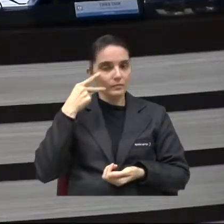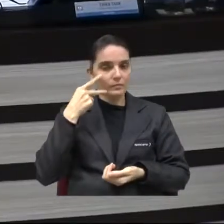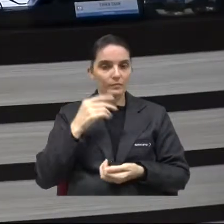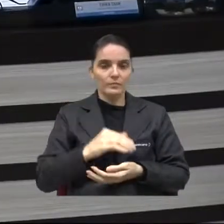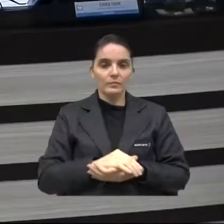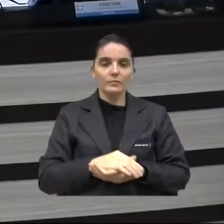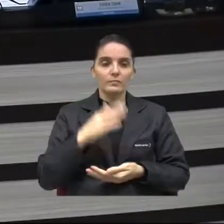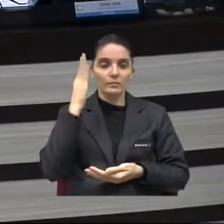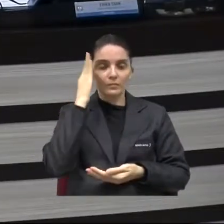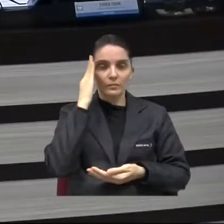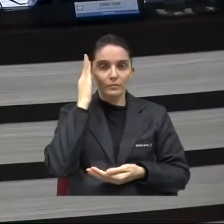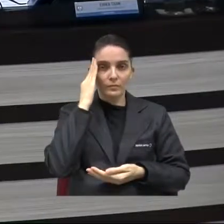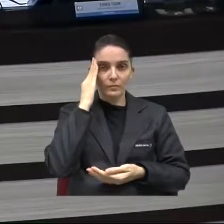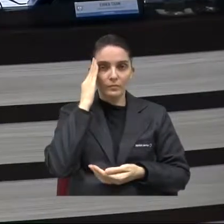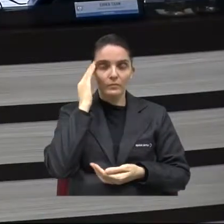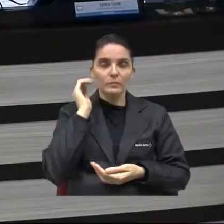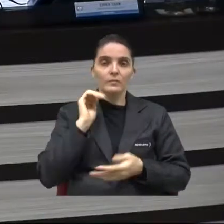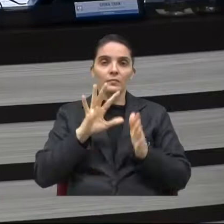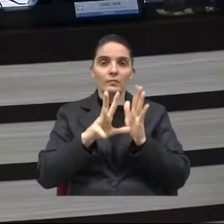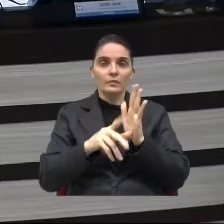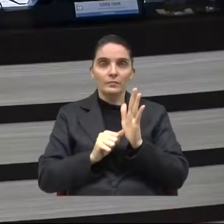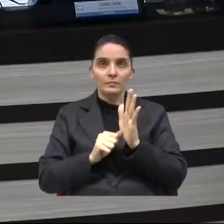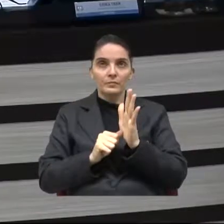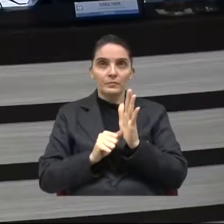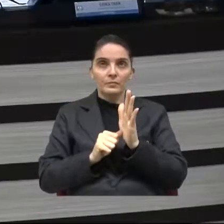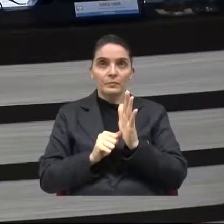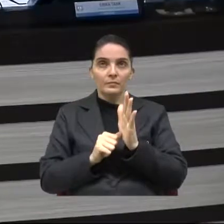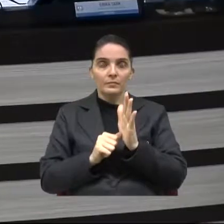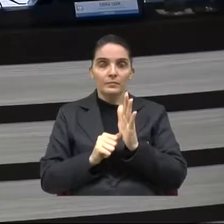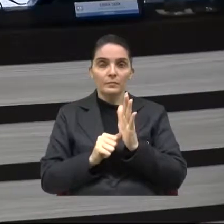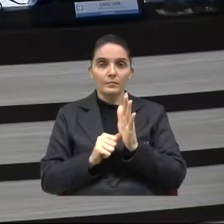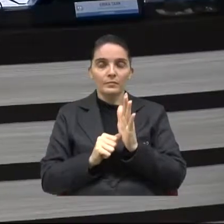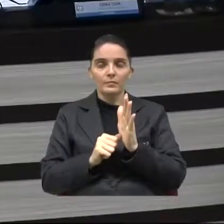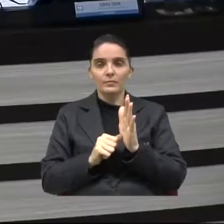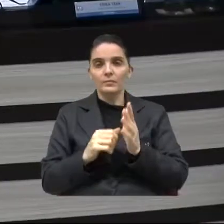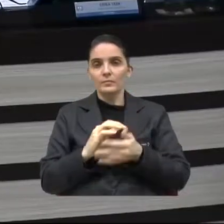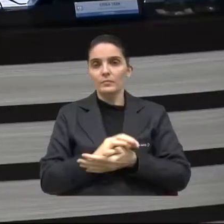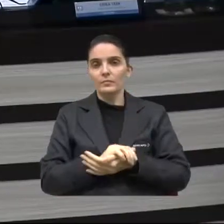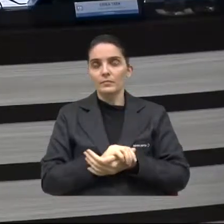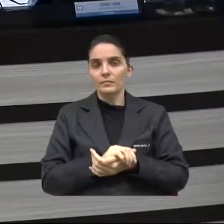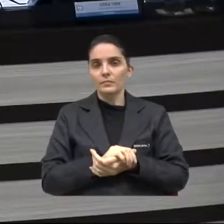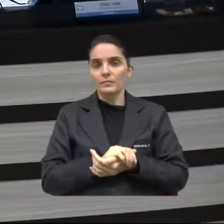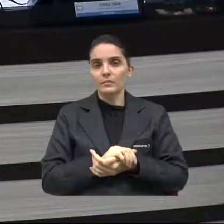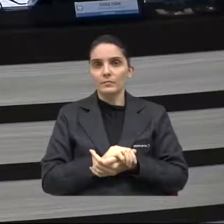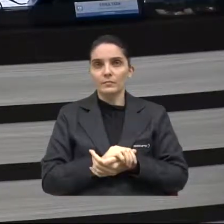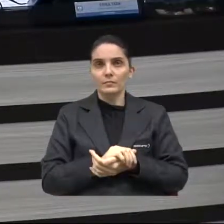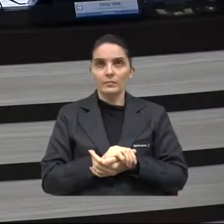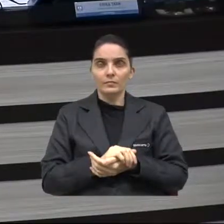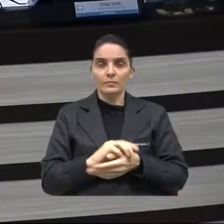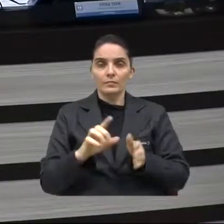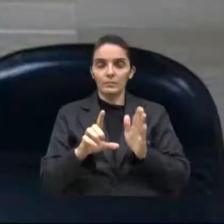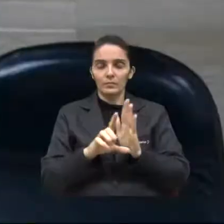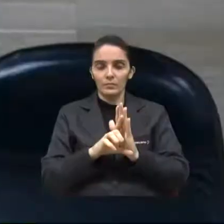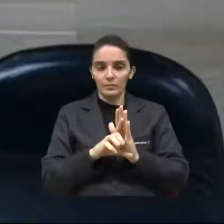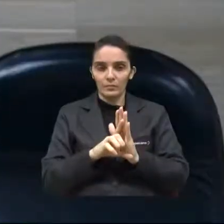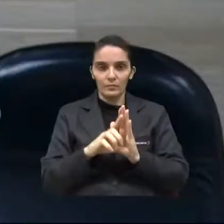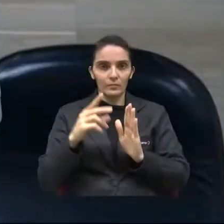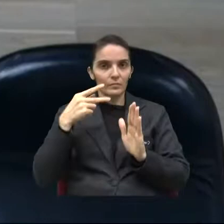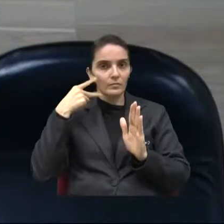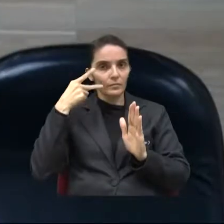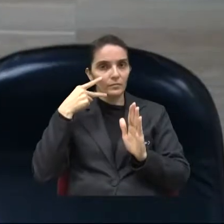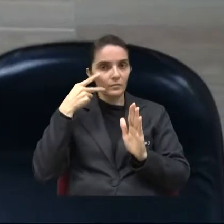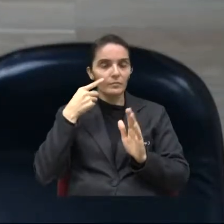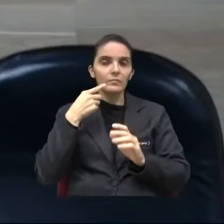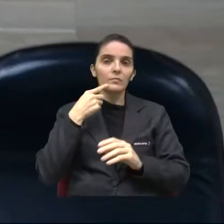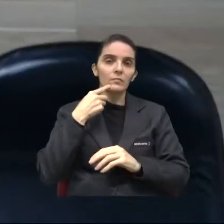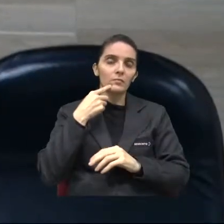bem sabemos que o furto é tipificado e a lei do vereador